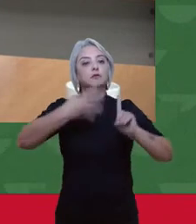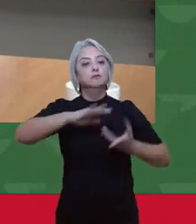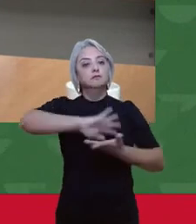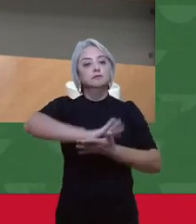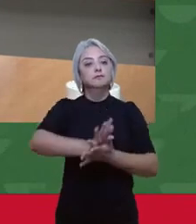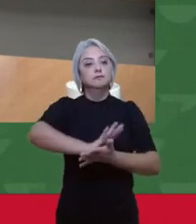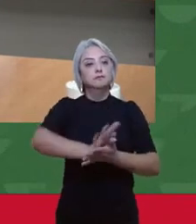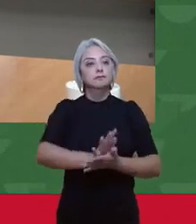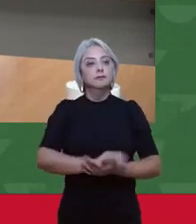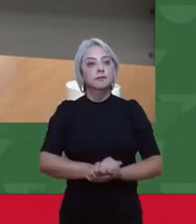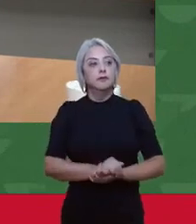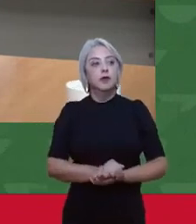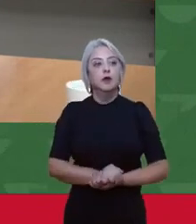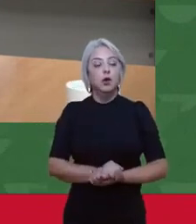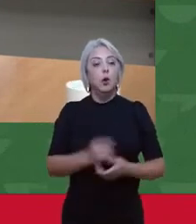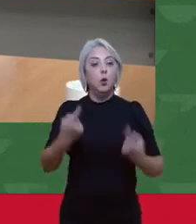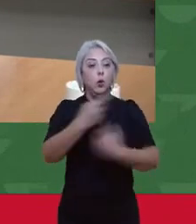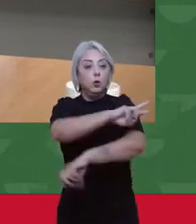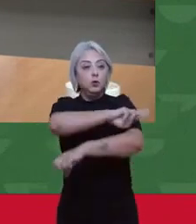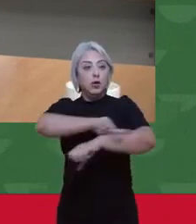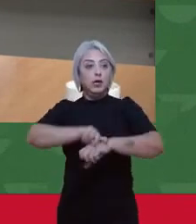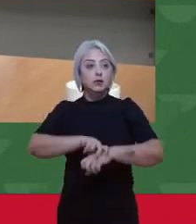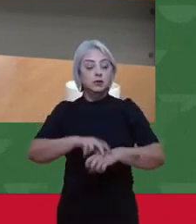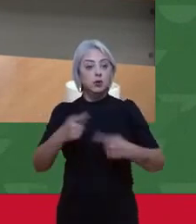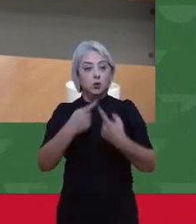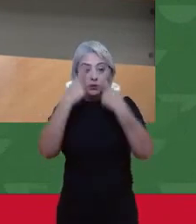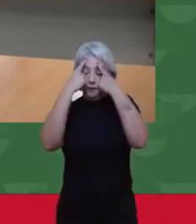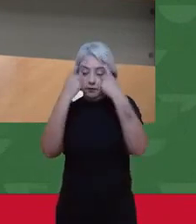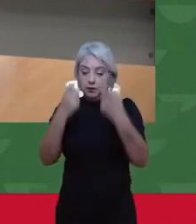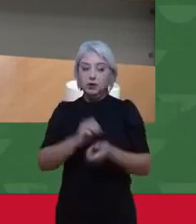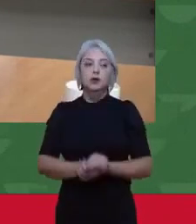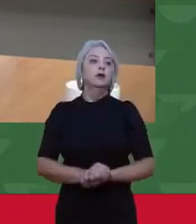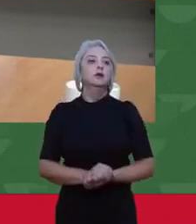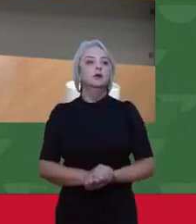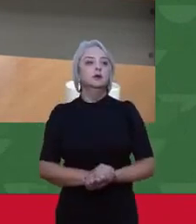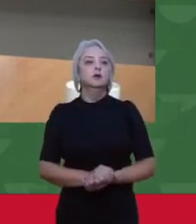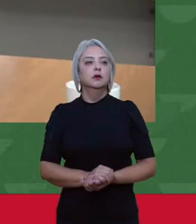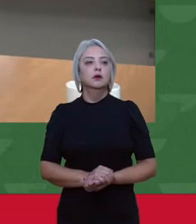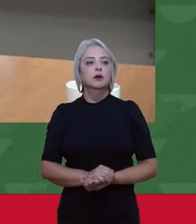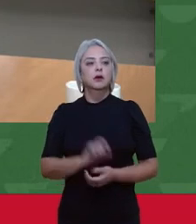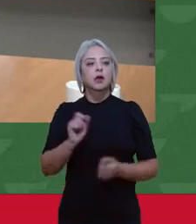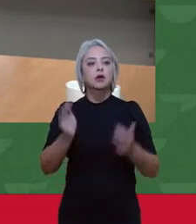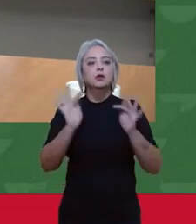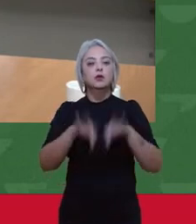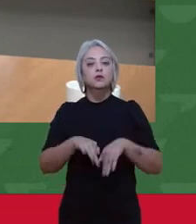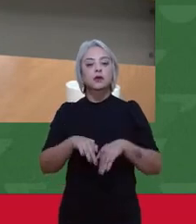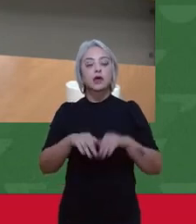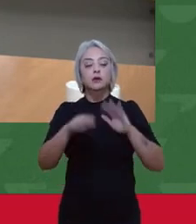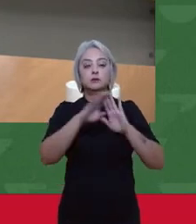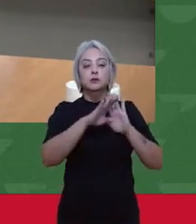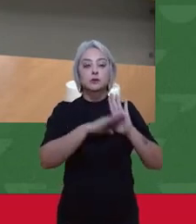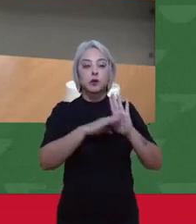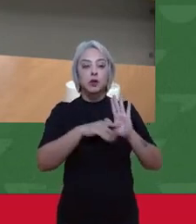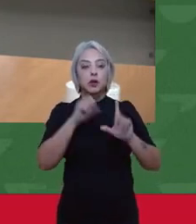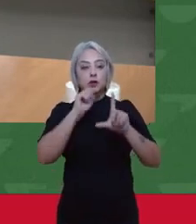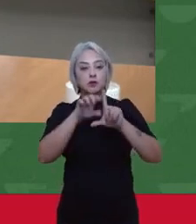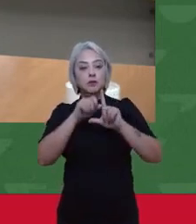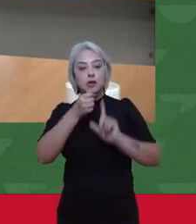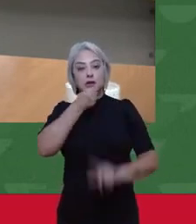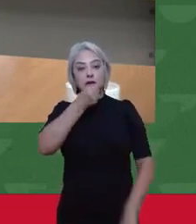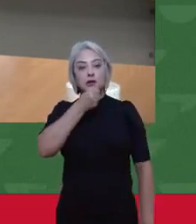LGBTfobia, contra o racismo e contra a violência. Ele teve que sair do país, está estudando lá fora. No final desse programa, nós vamos passar essa